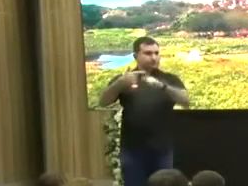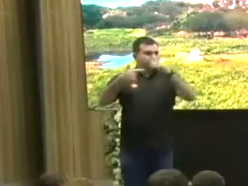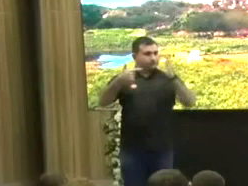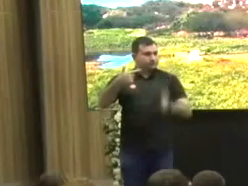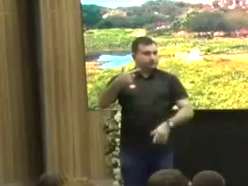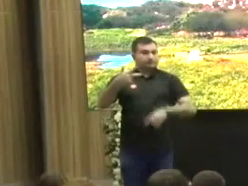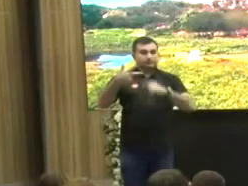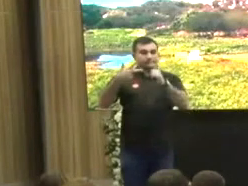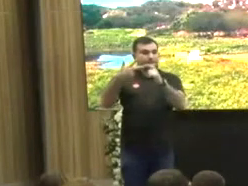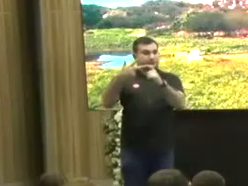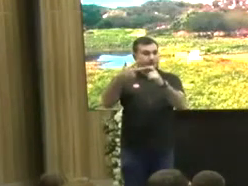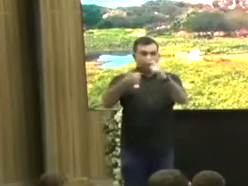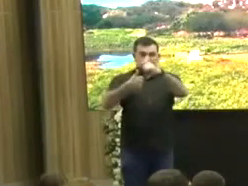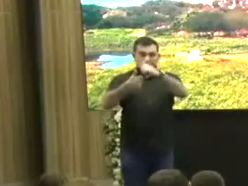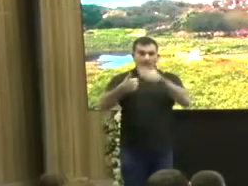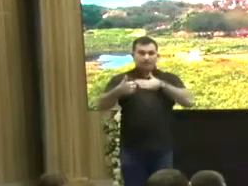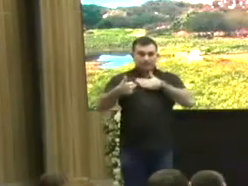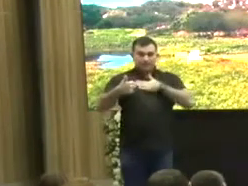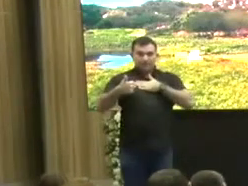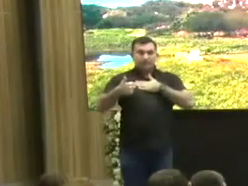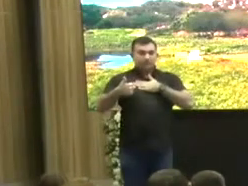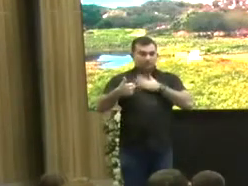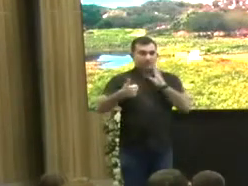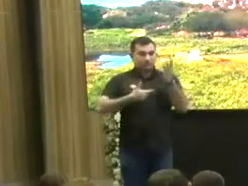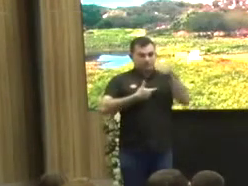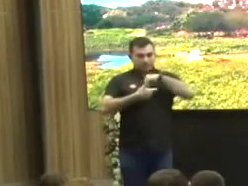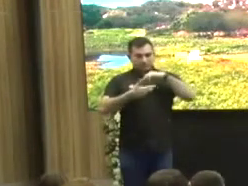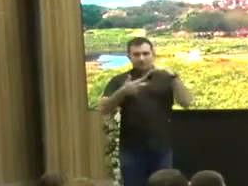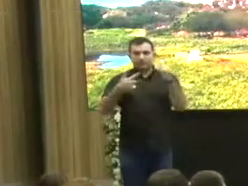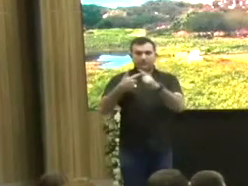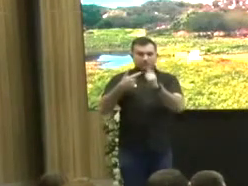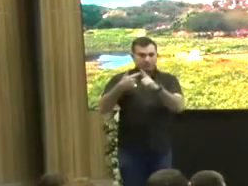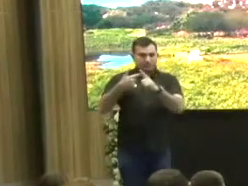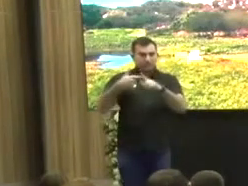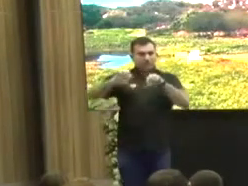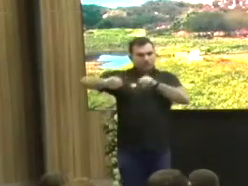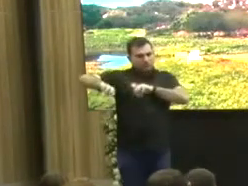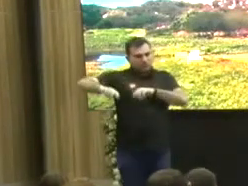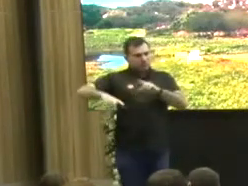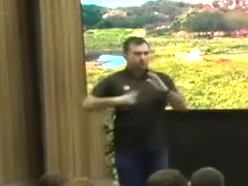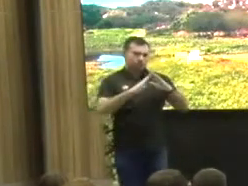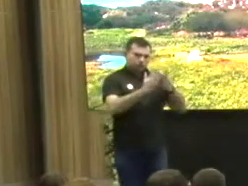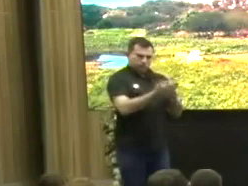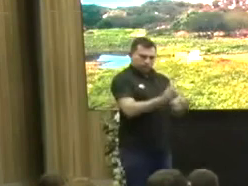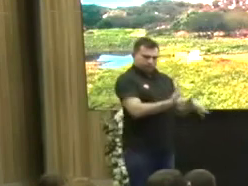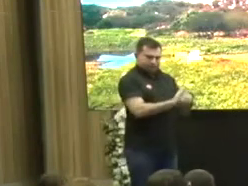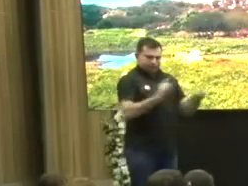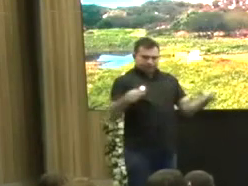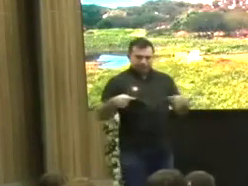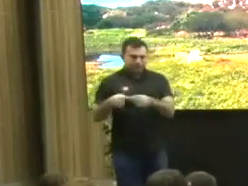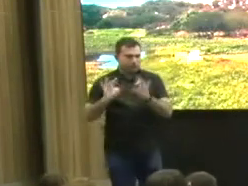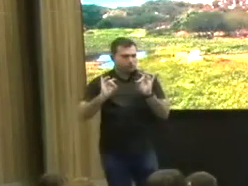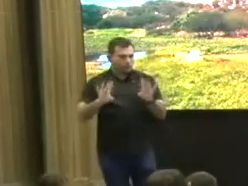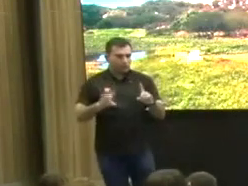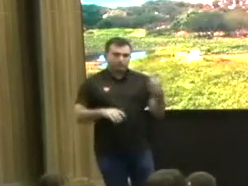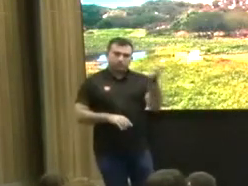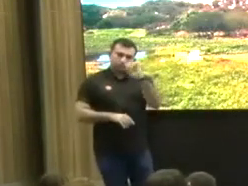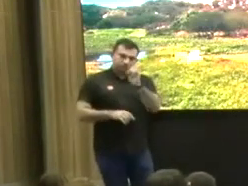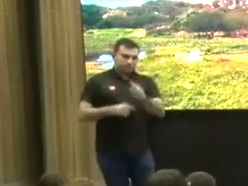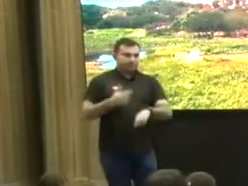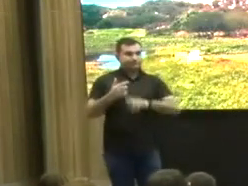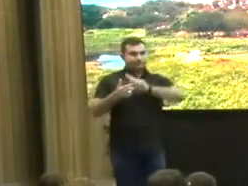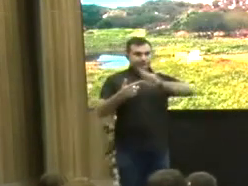é sobre mim, eu me implico no debate. Segundo, educação não é escola, escola é substrato da